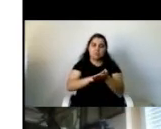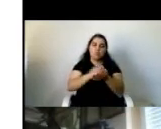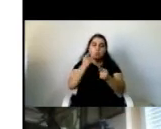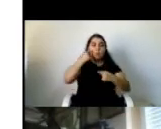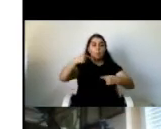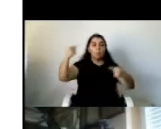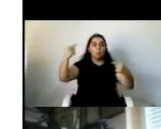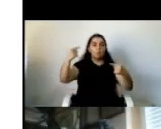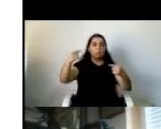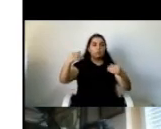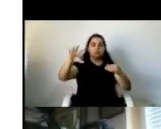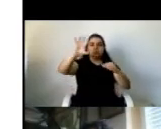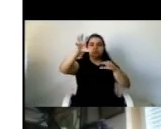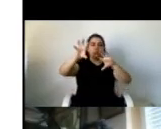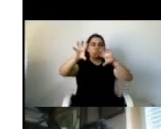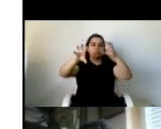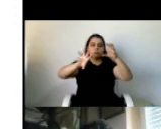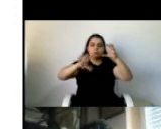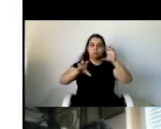muito clara que existe